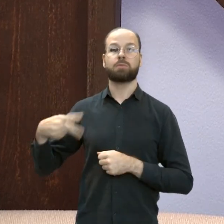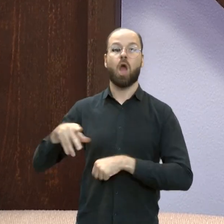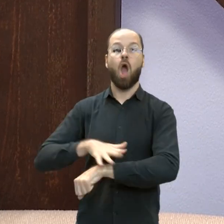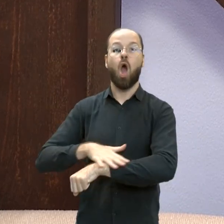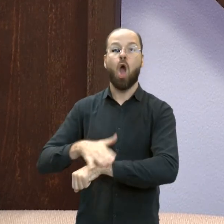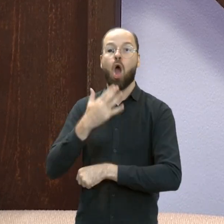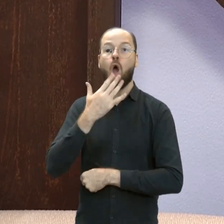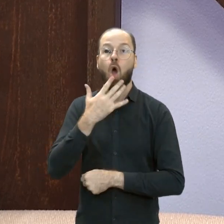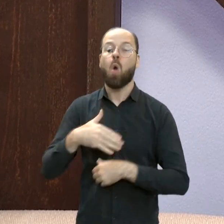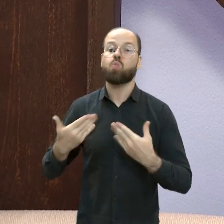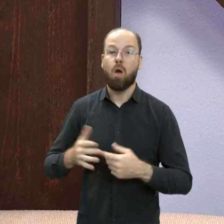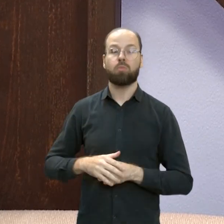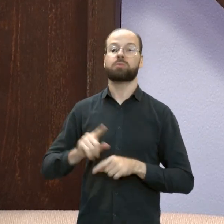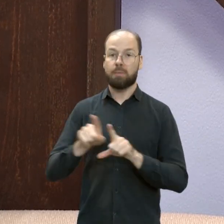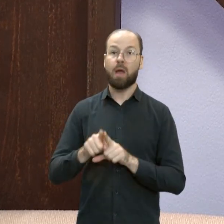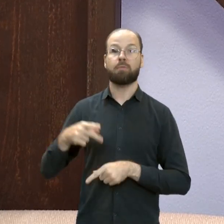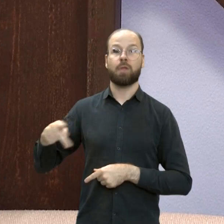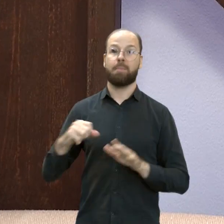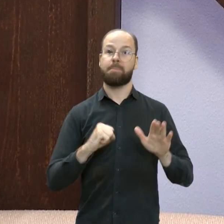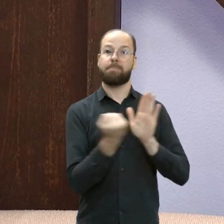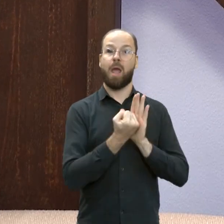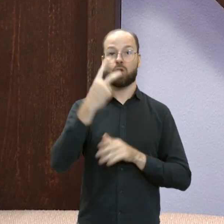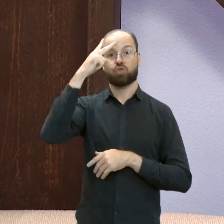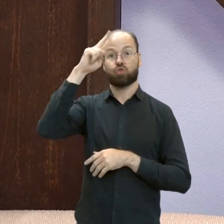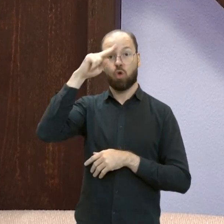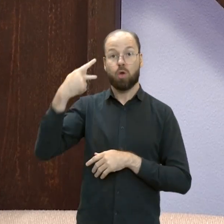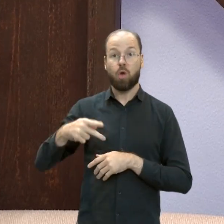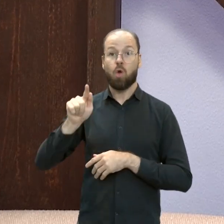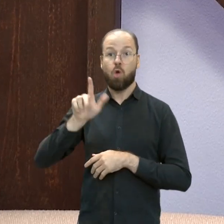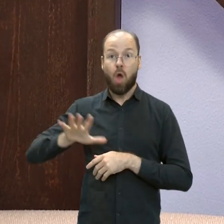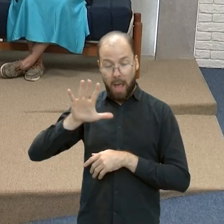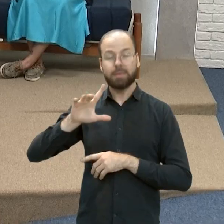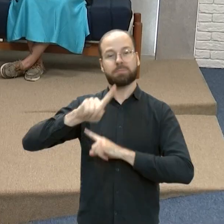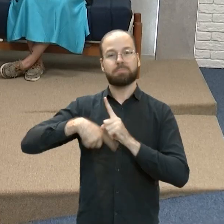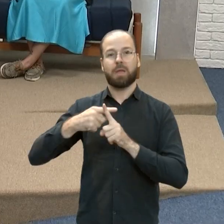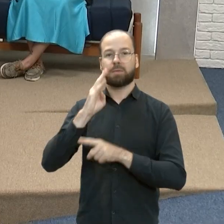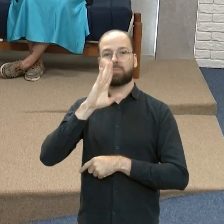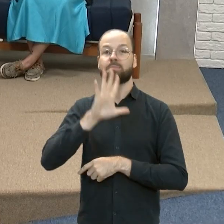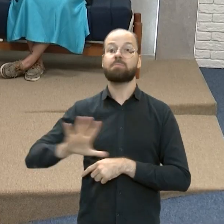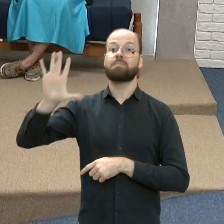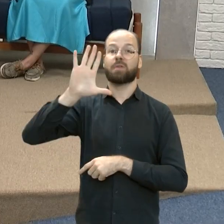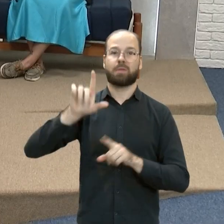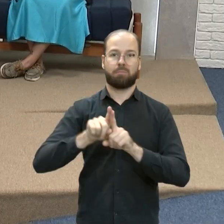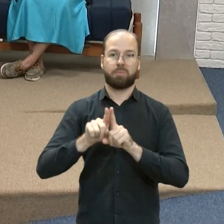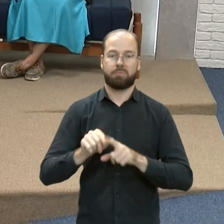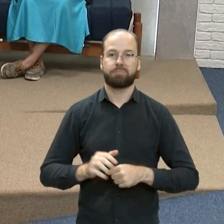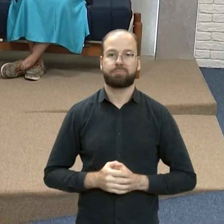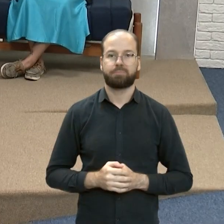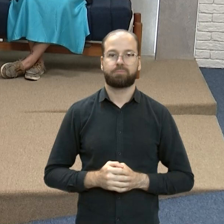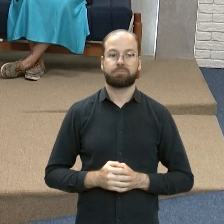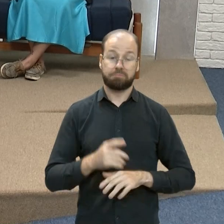a história da cultura goiana, a história da literatura goiana e nacional também. E, Eduarda, qual que é a importância